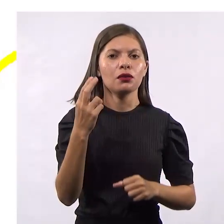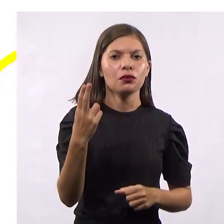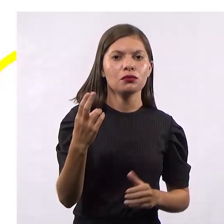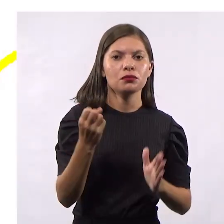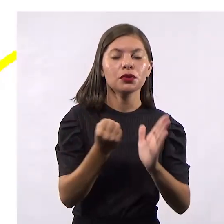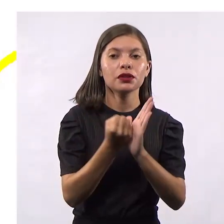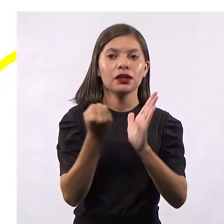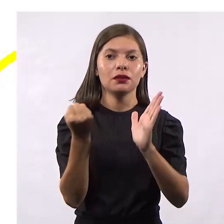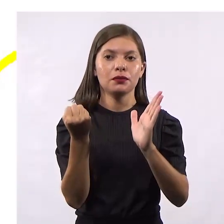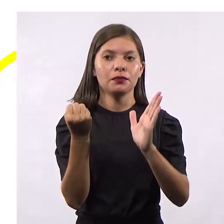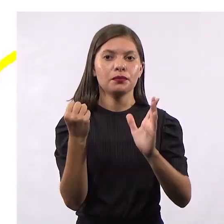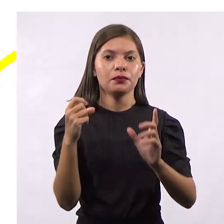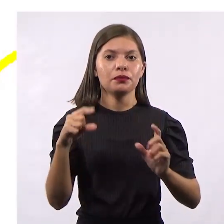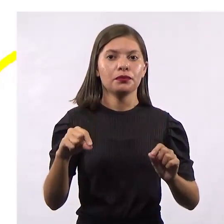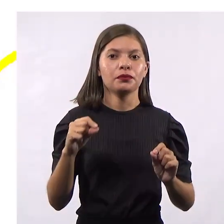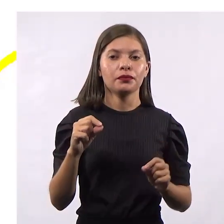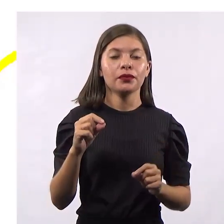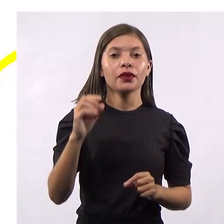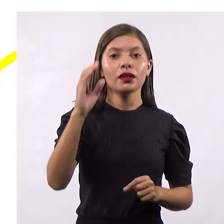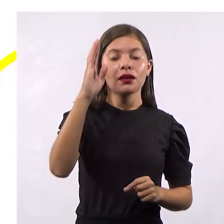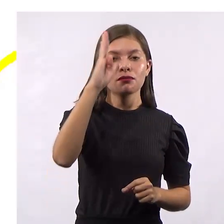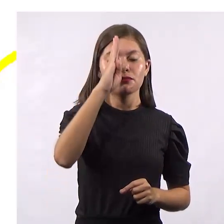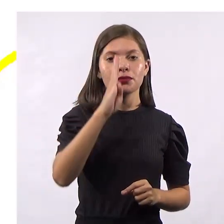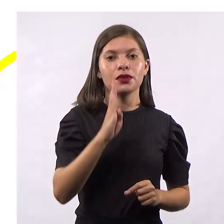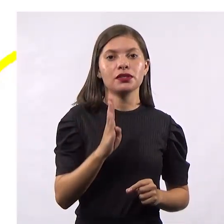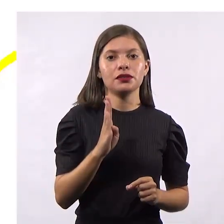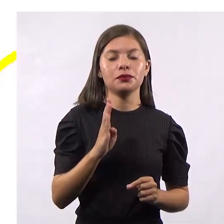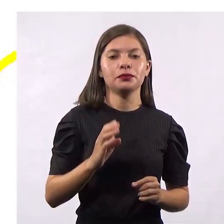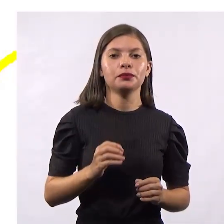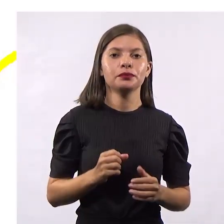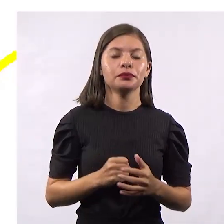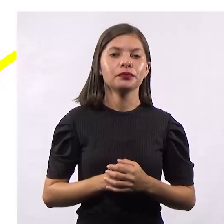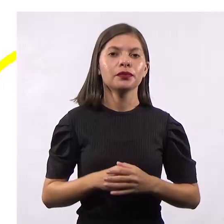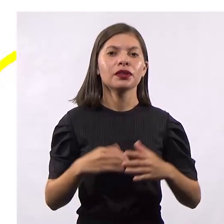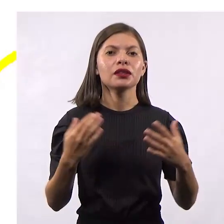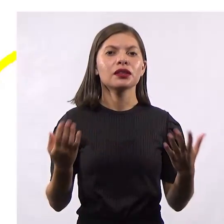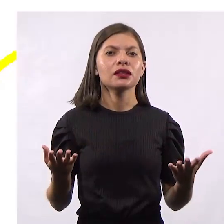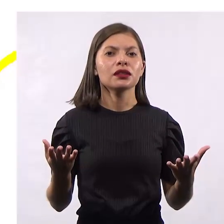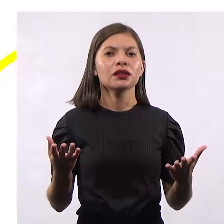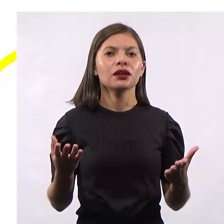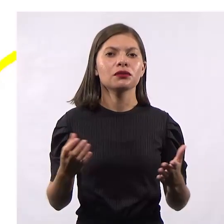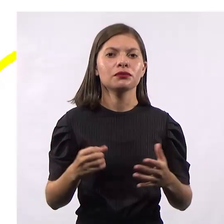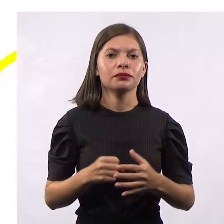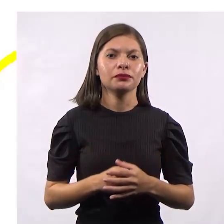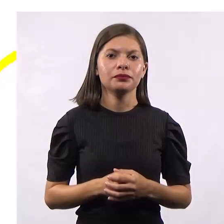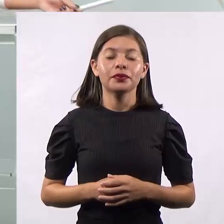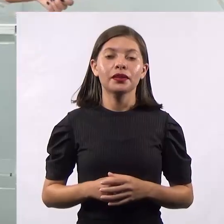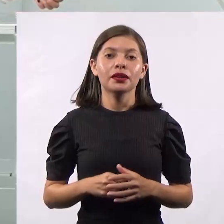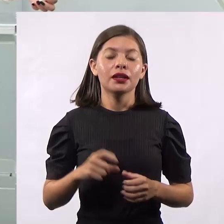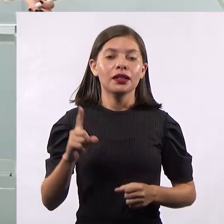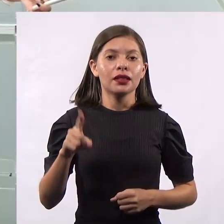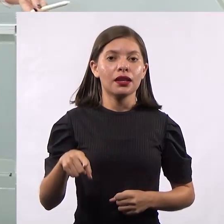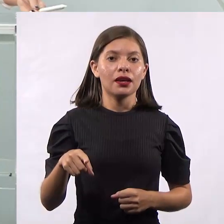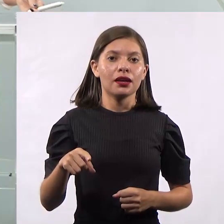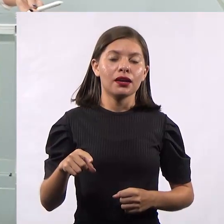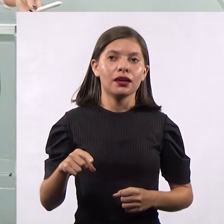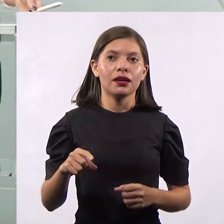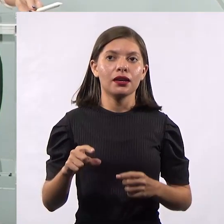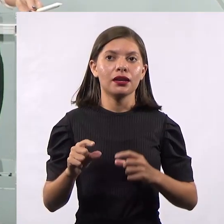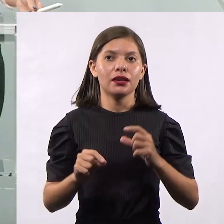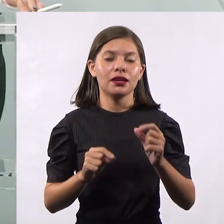ou modelo. Aí, nesse caso aqui, o último vai ser apenas como referência. Então, o que está dizendo o legislador?